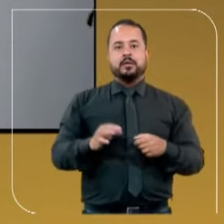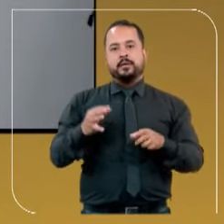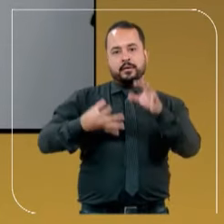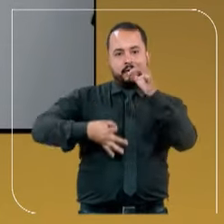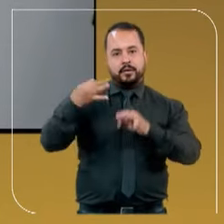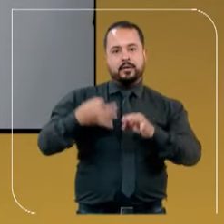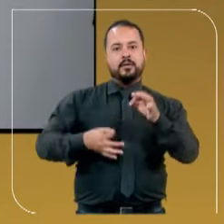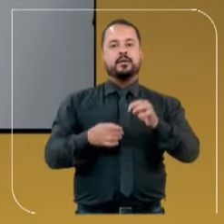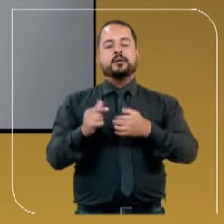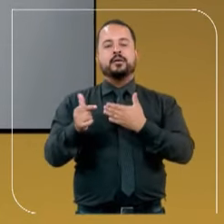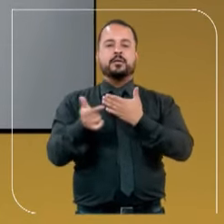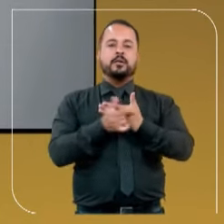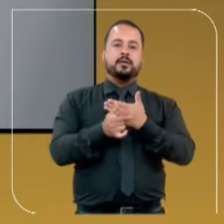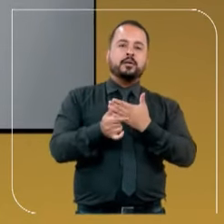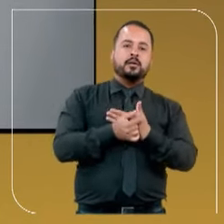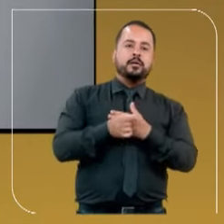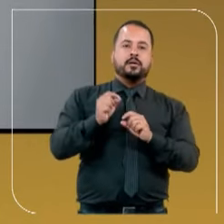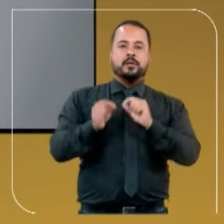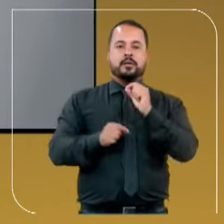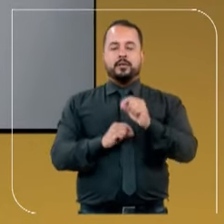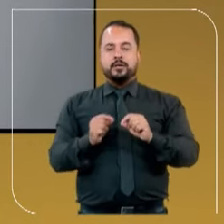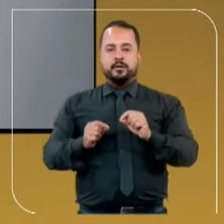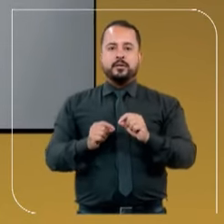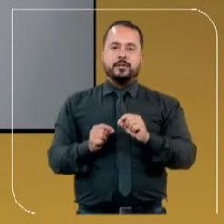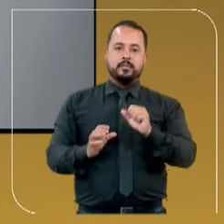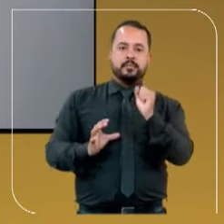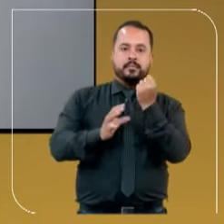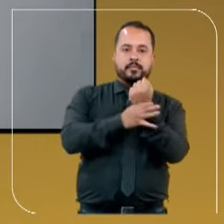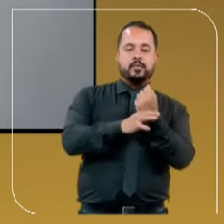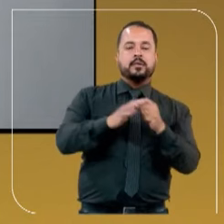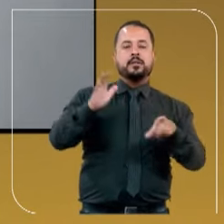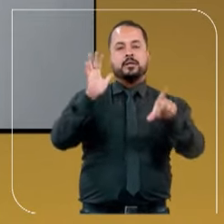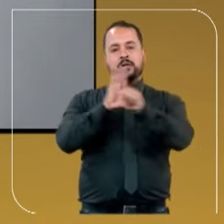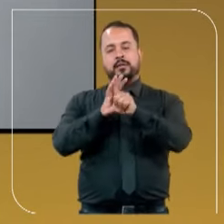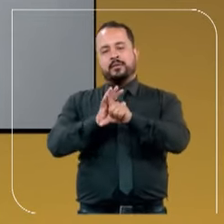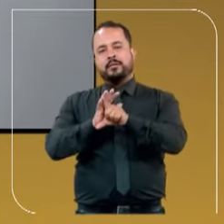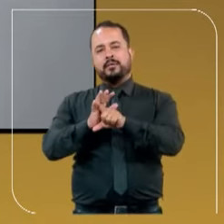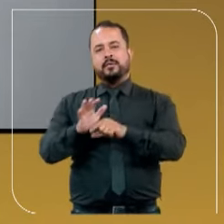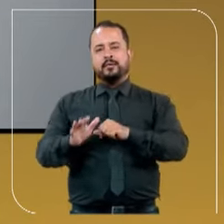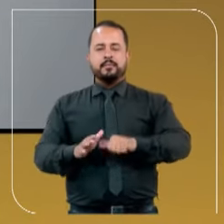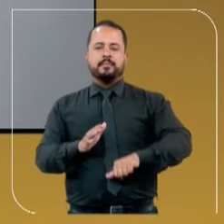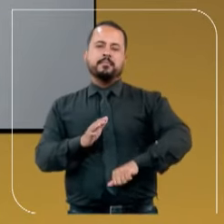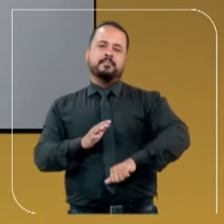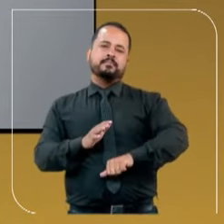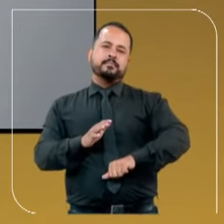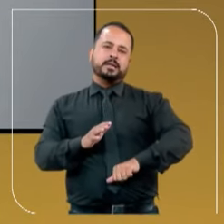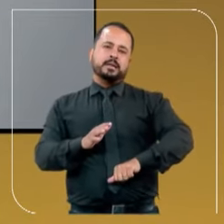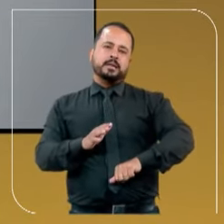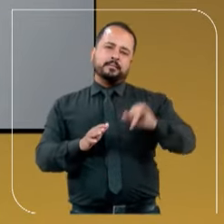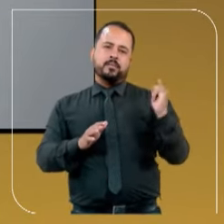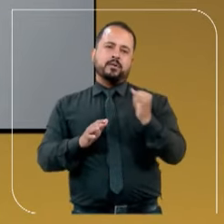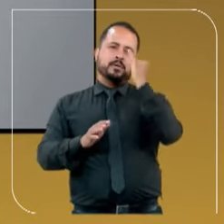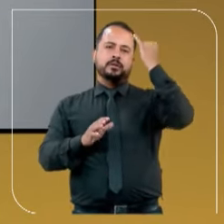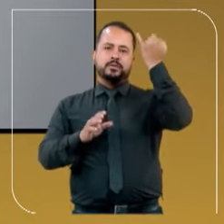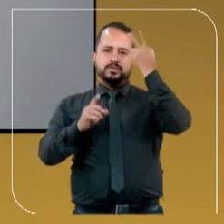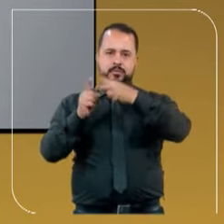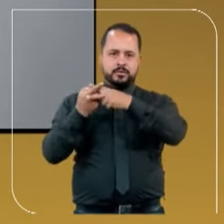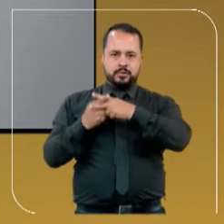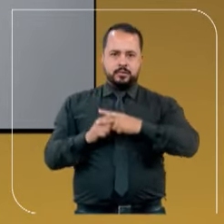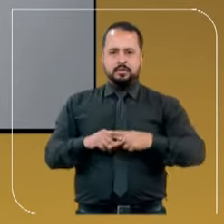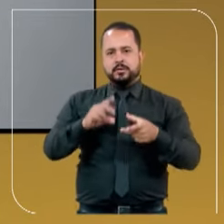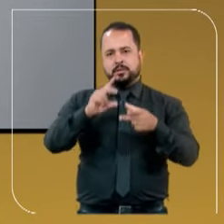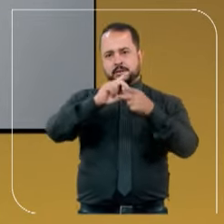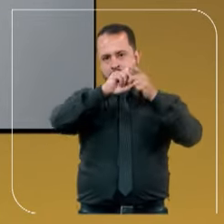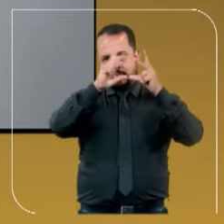exercer o papel de guardião das leis, o que é primordial para a manutenção do Estado democrático